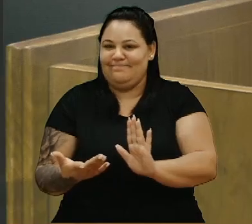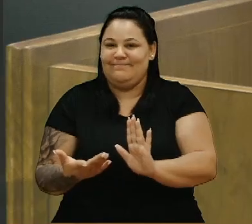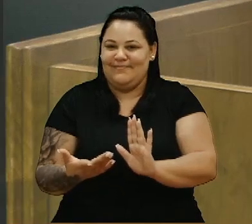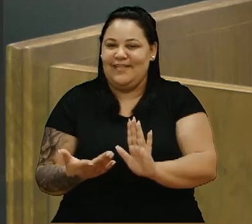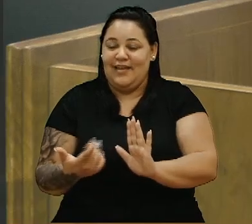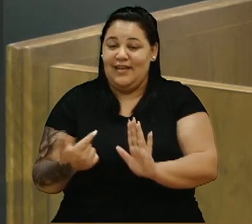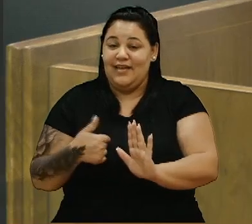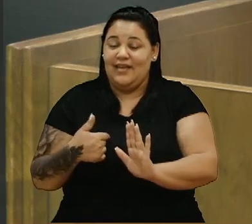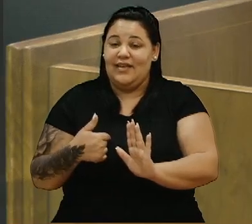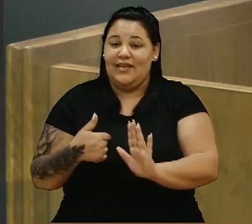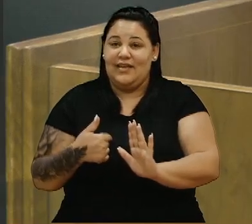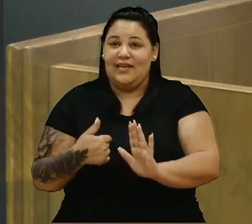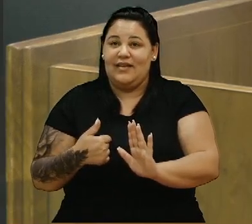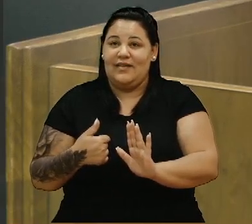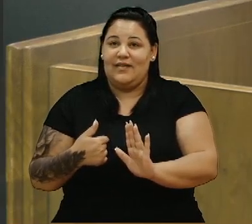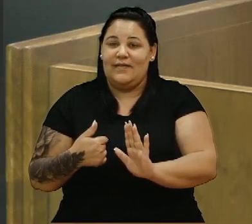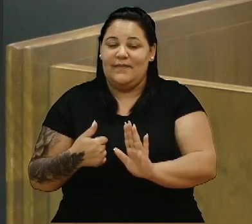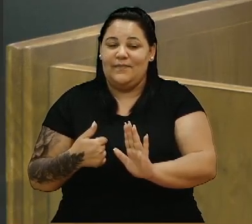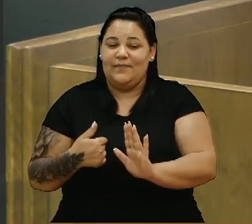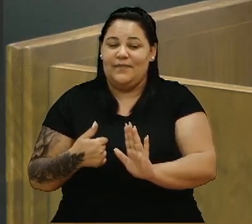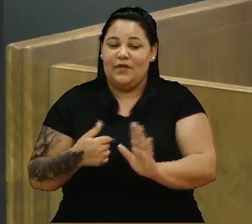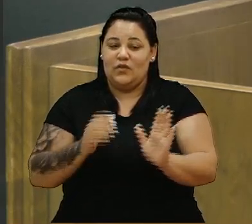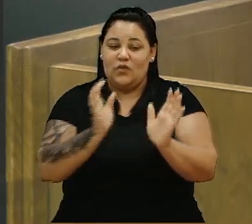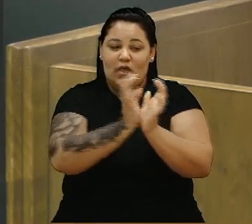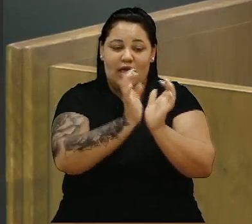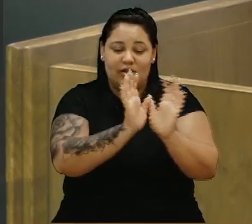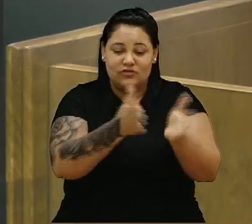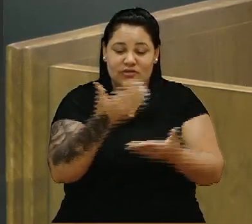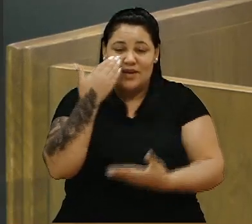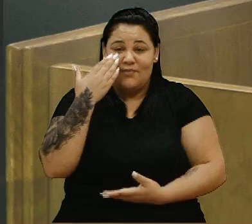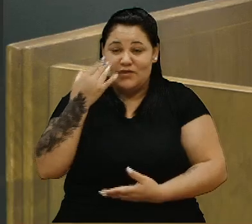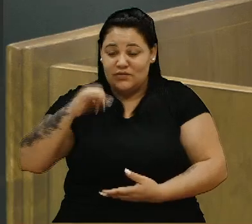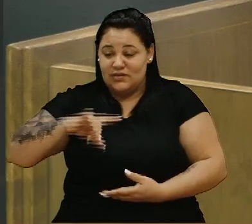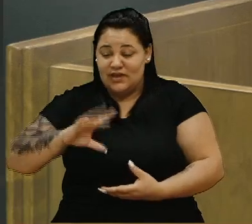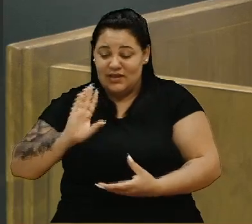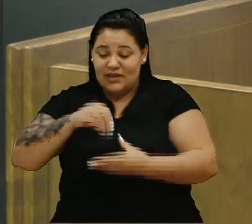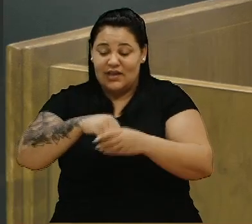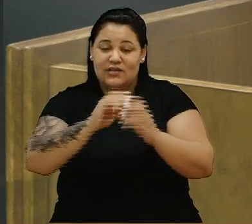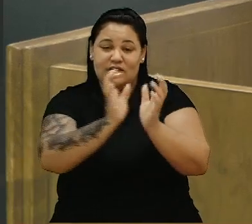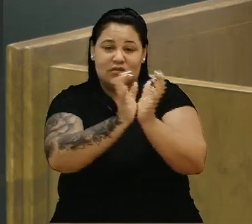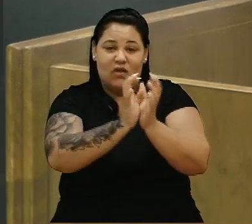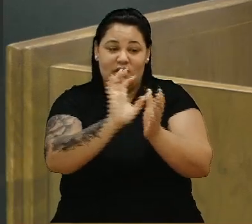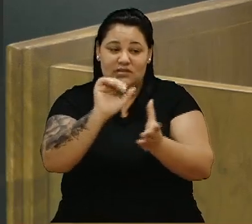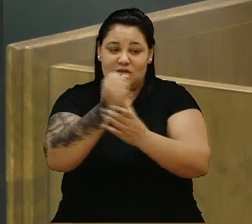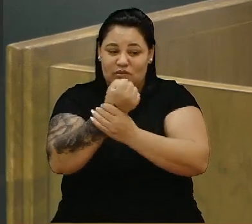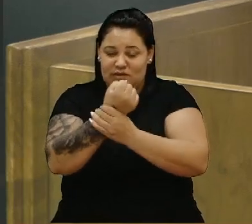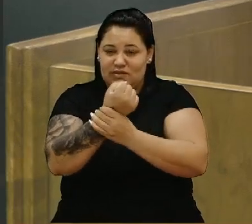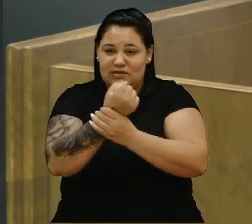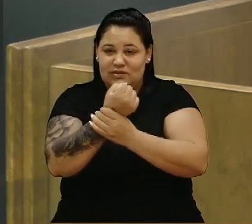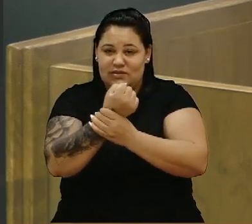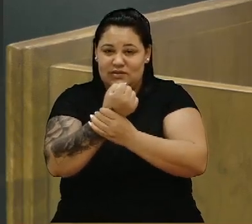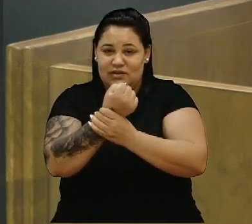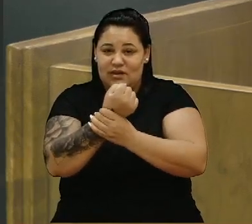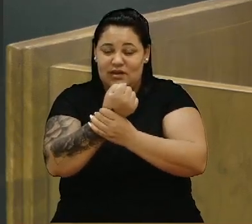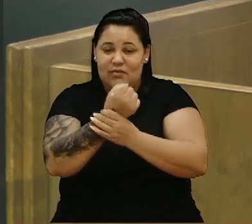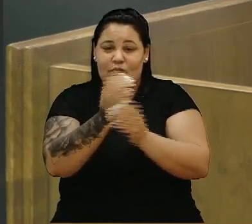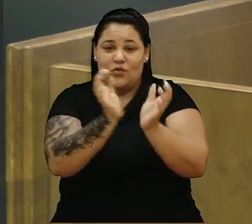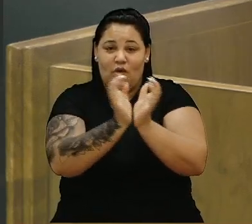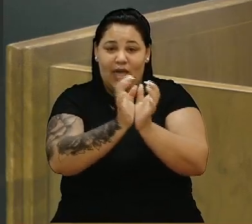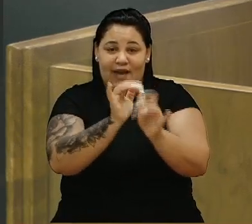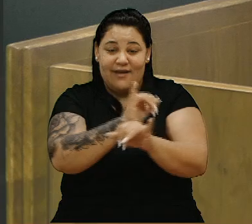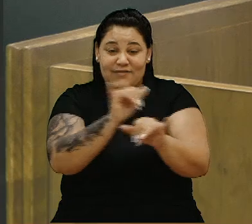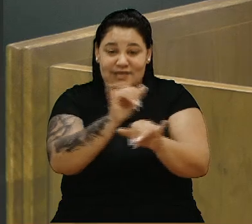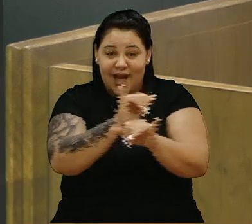colegas sabem. Então, se a gente tem dentro da escola uma segurança até para os colegas avisarem, a própria